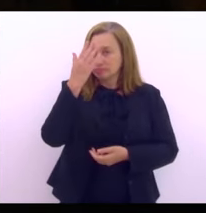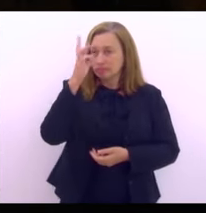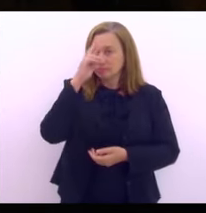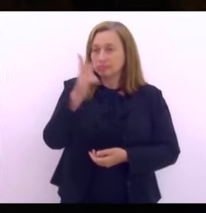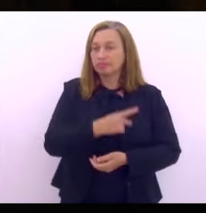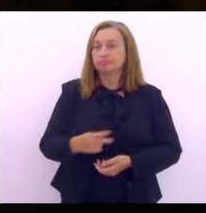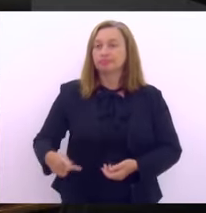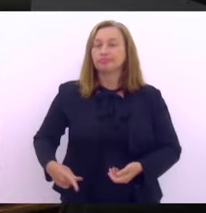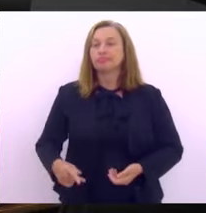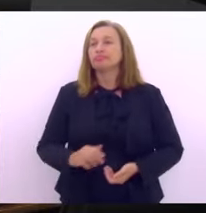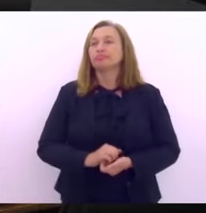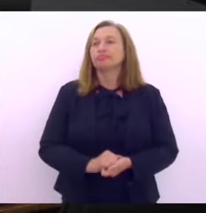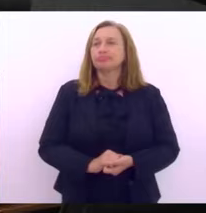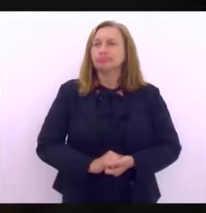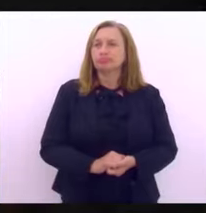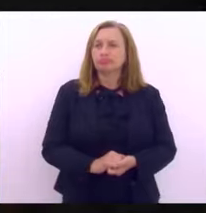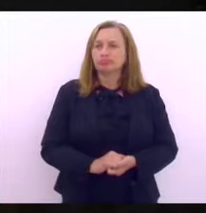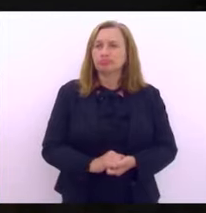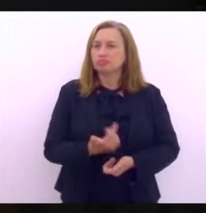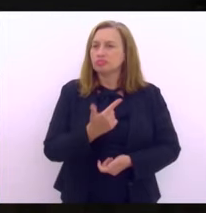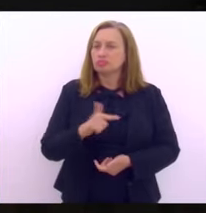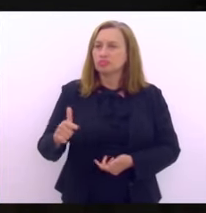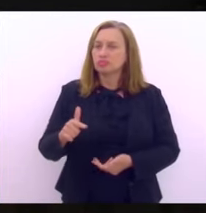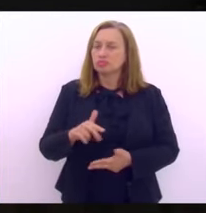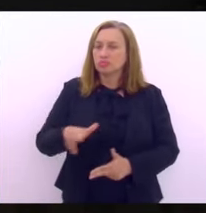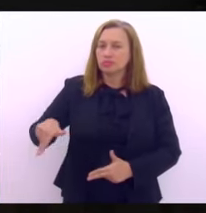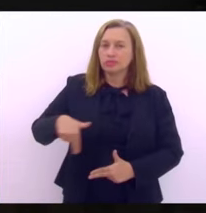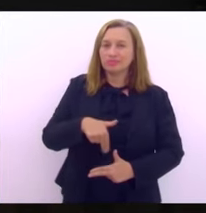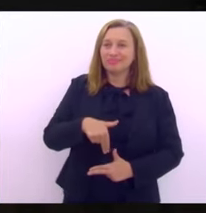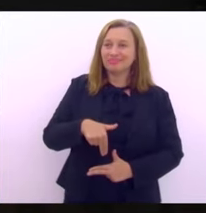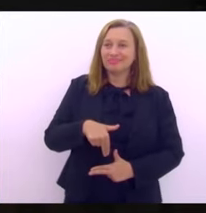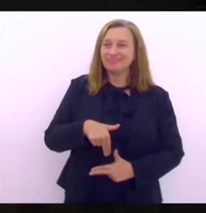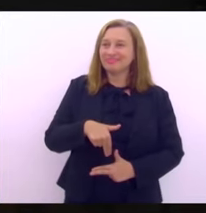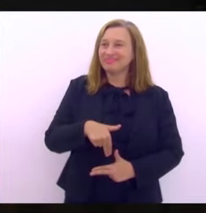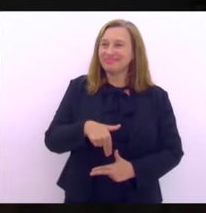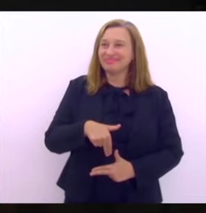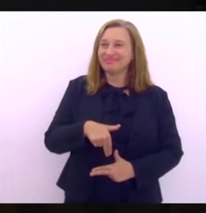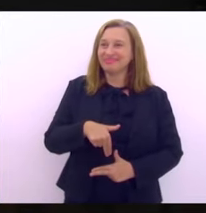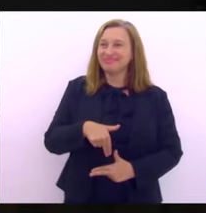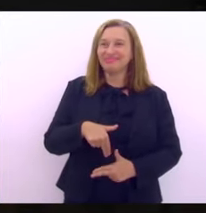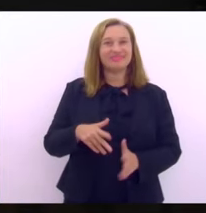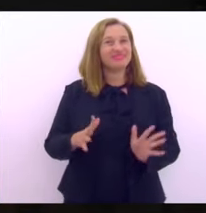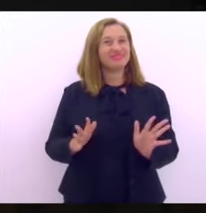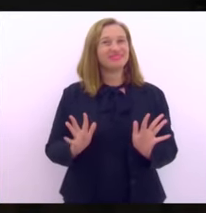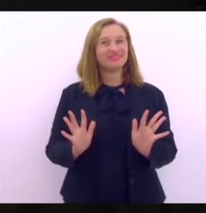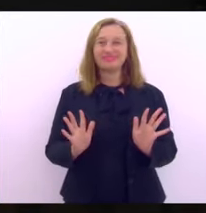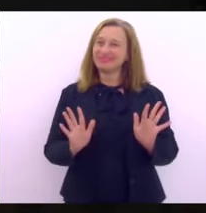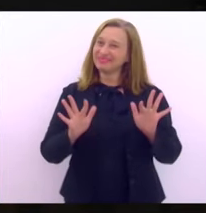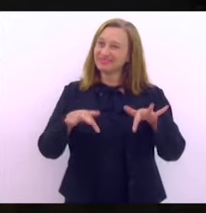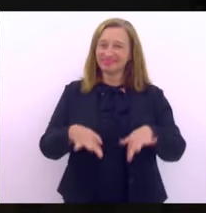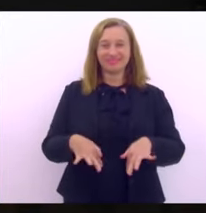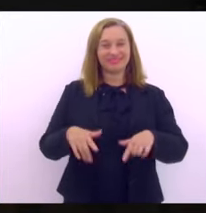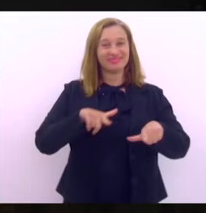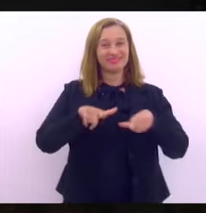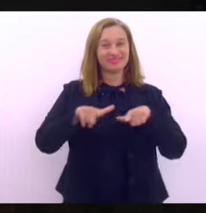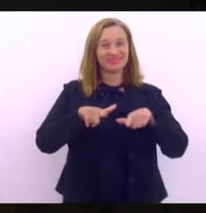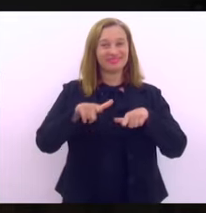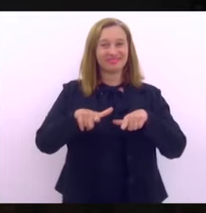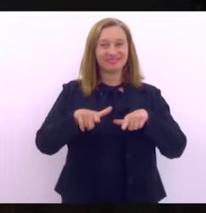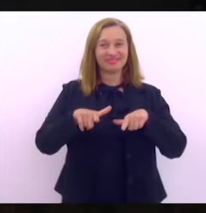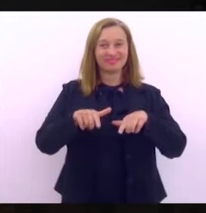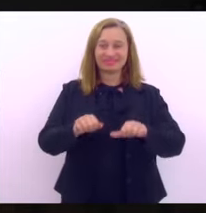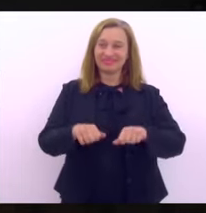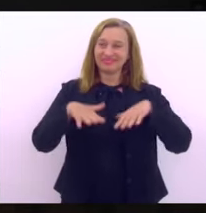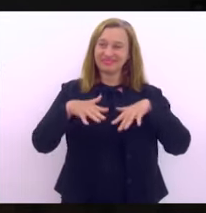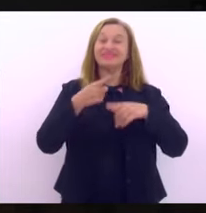presidente. Não havendo mais oradores inscritos, a presidência declara encerrados os trabalhos dessa sessão,